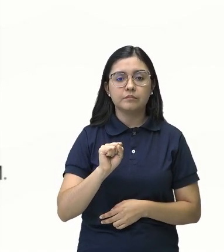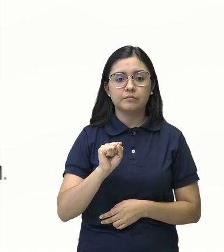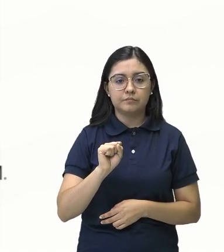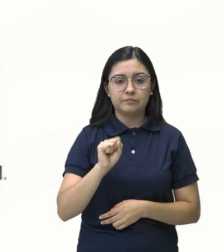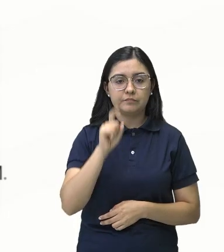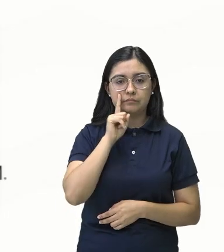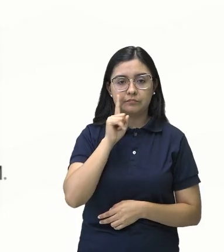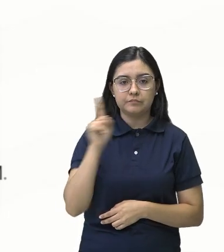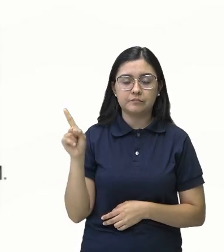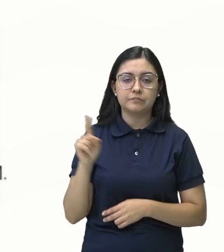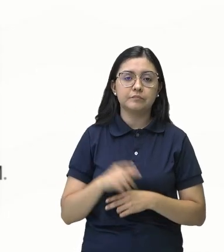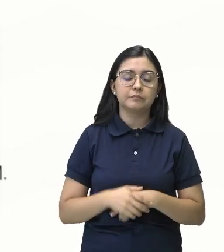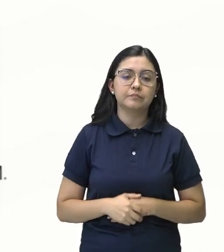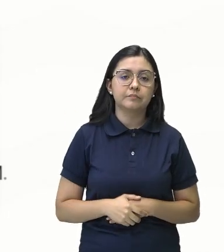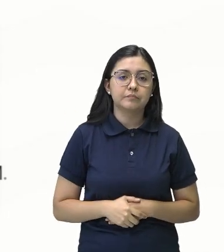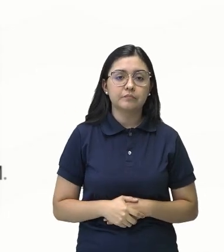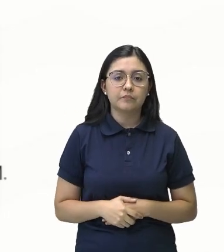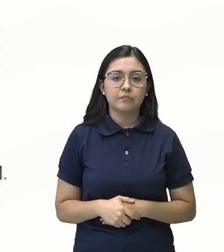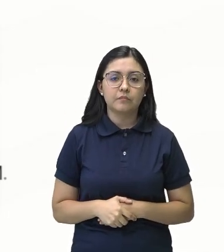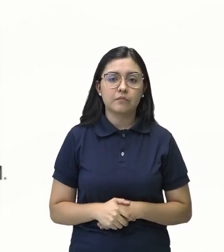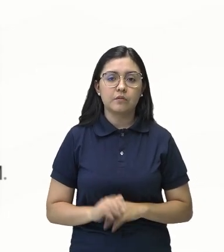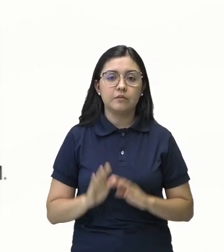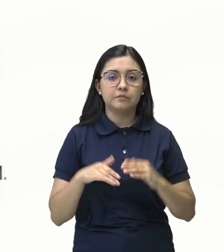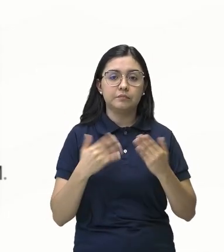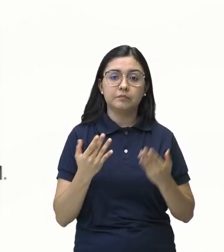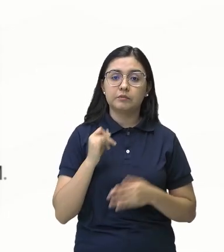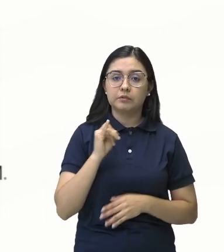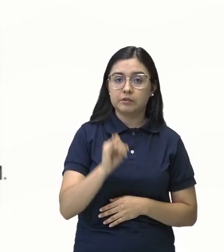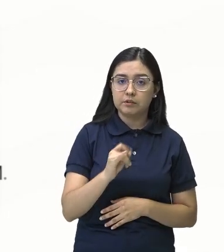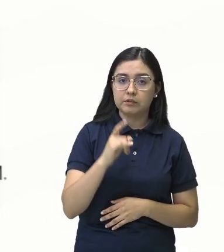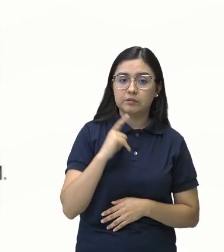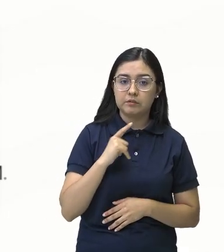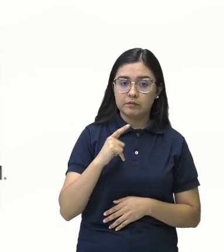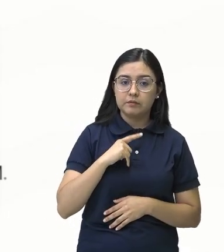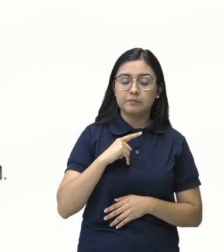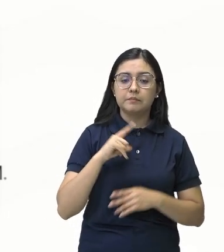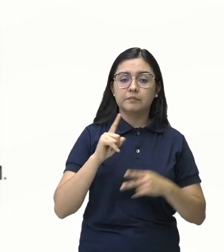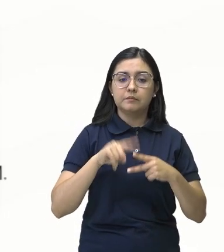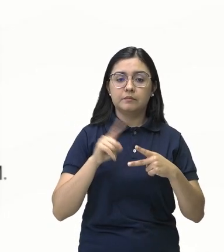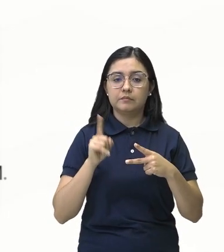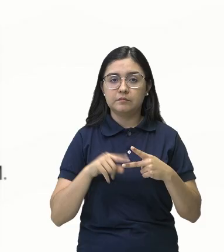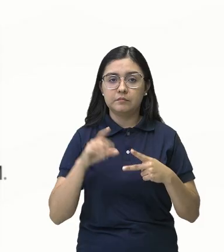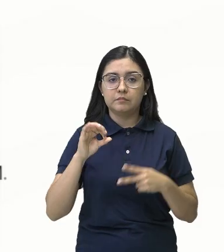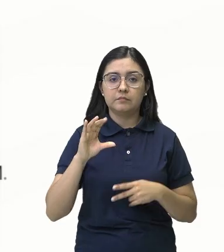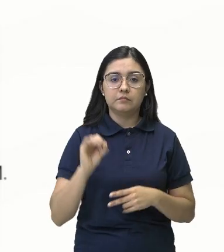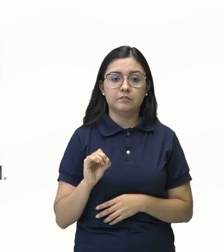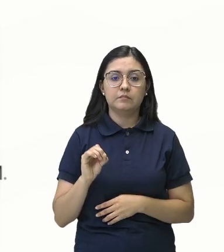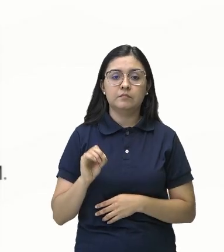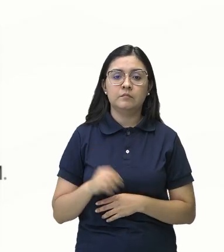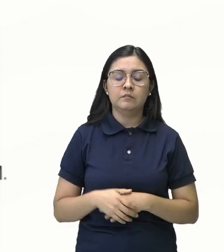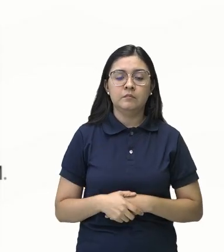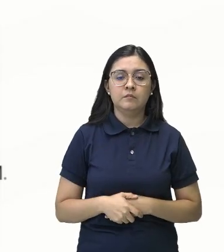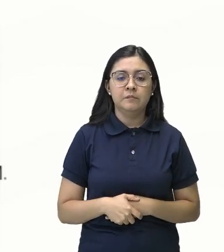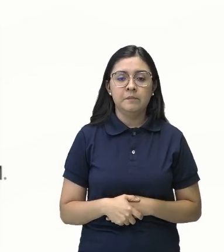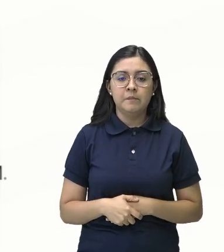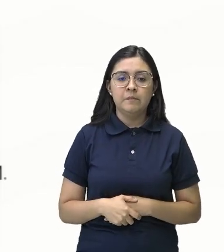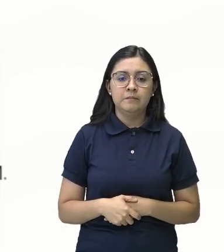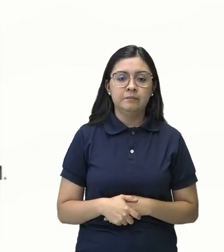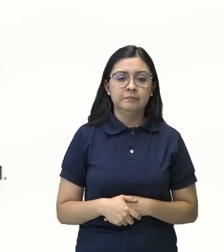aqui. Tá bom? Então, se está formando aqui um ângulo de 90 graus,